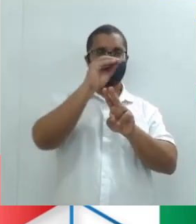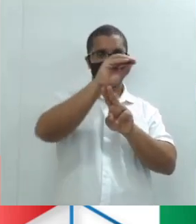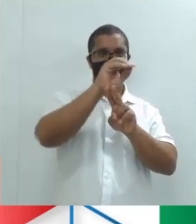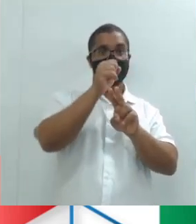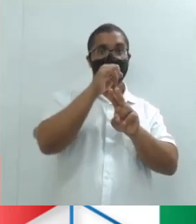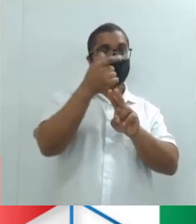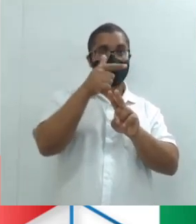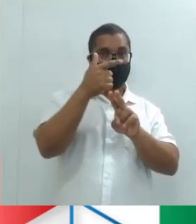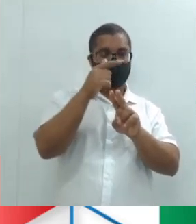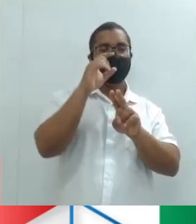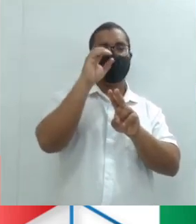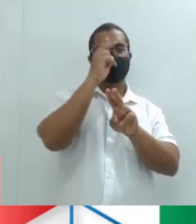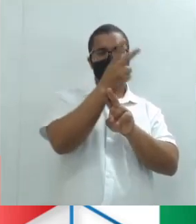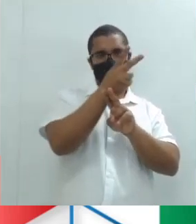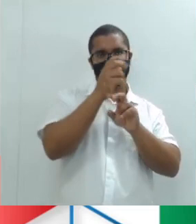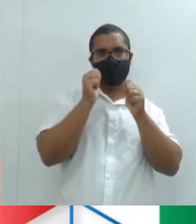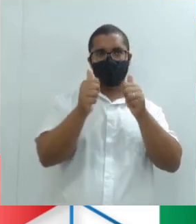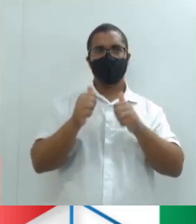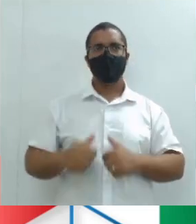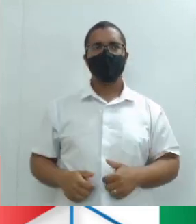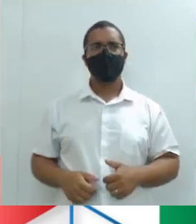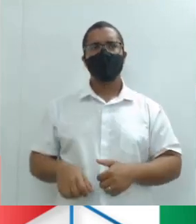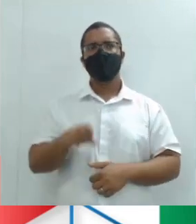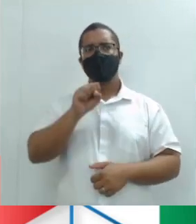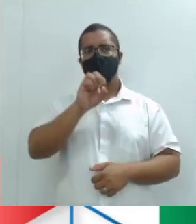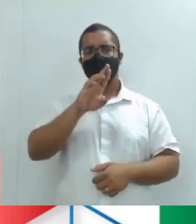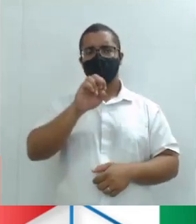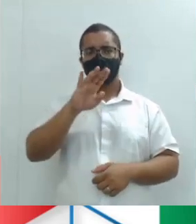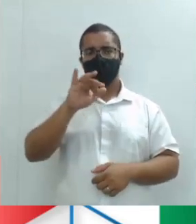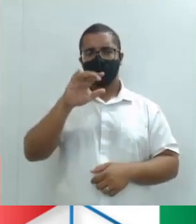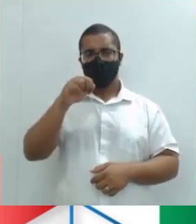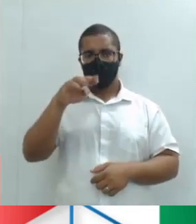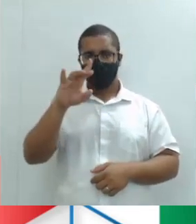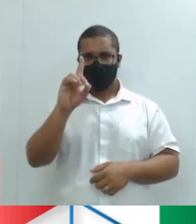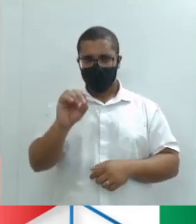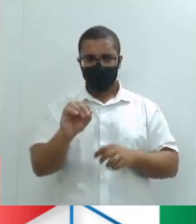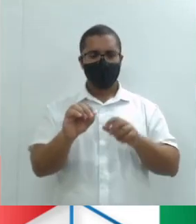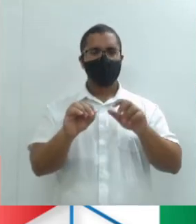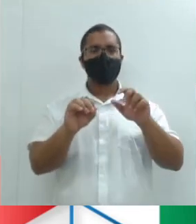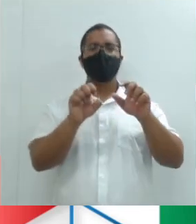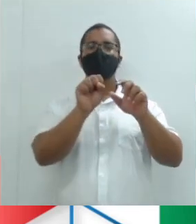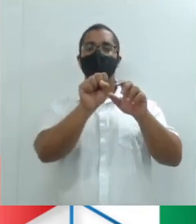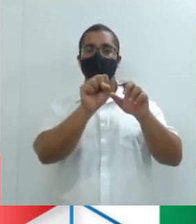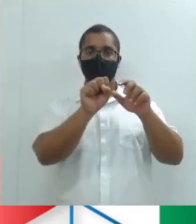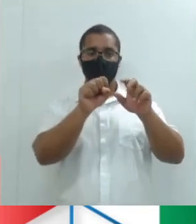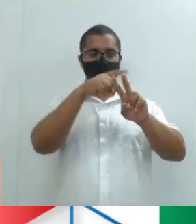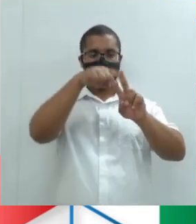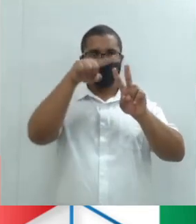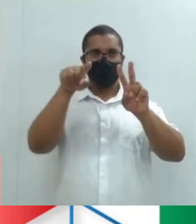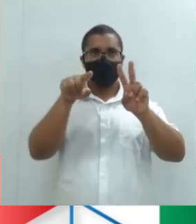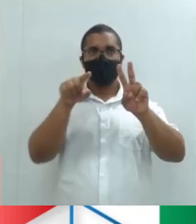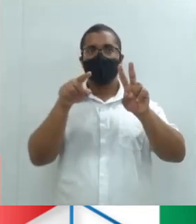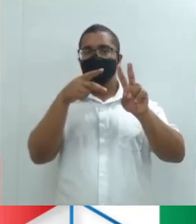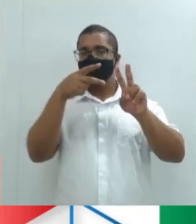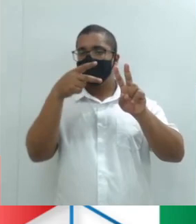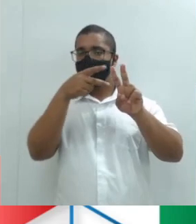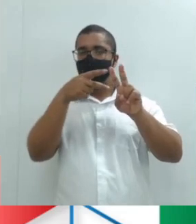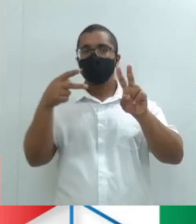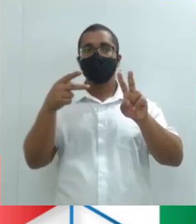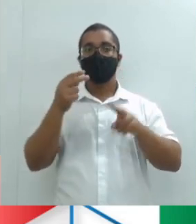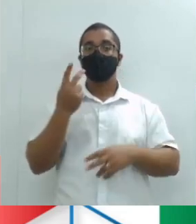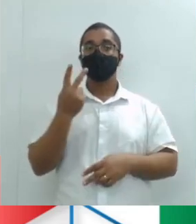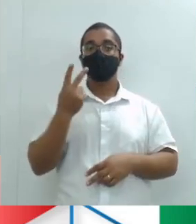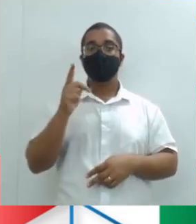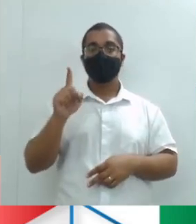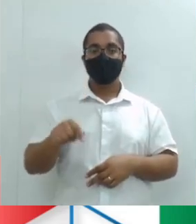está dentro do radical. E o 2 é a raiz, é quando eu resolvo o radical, tá bom? Quando